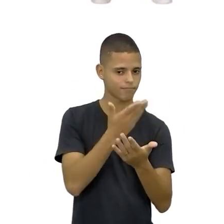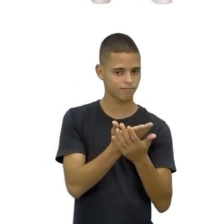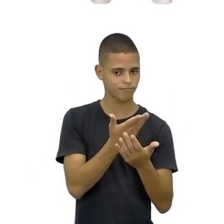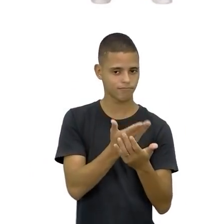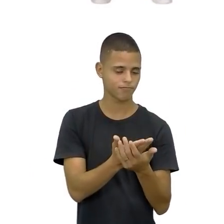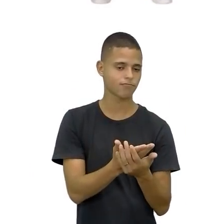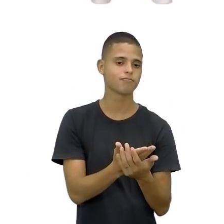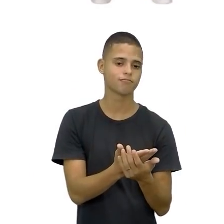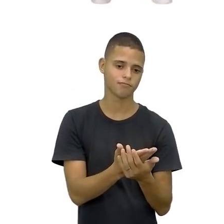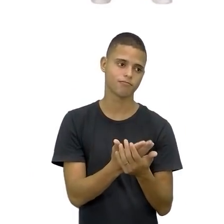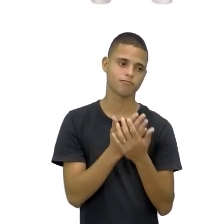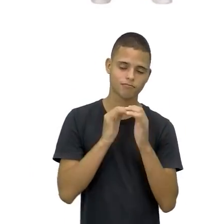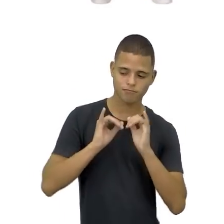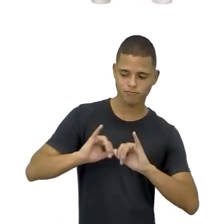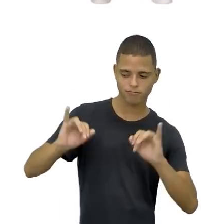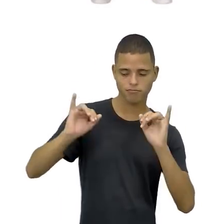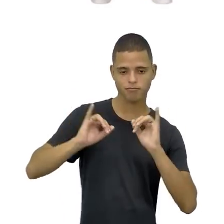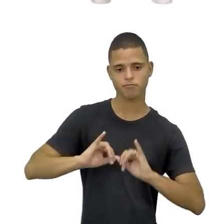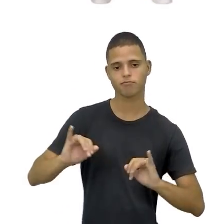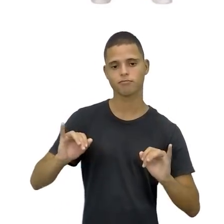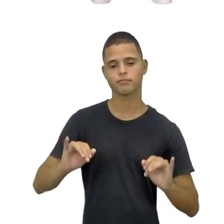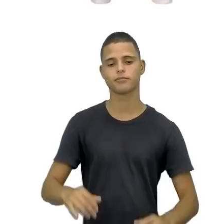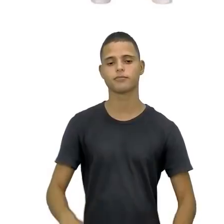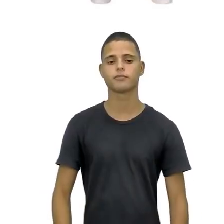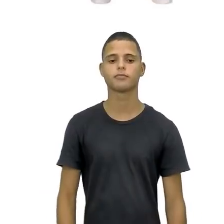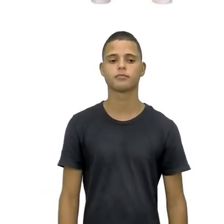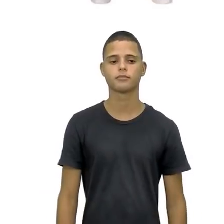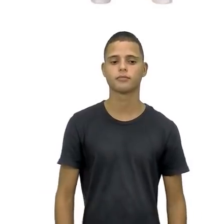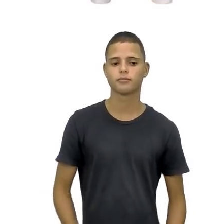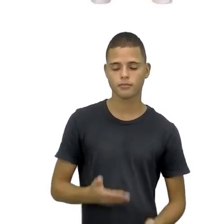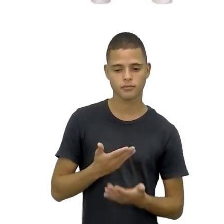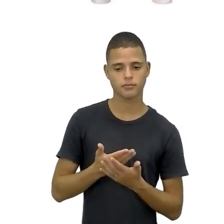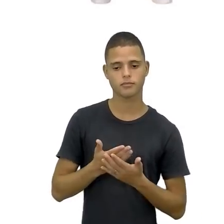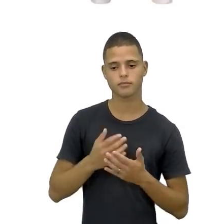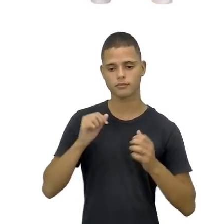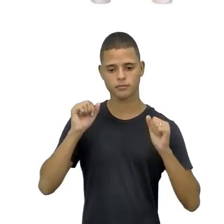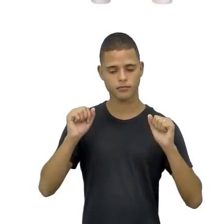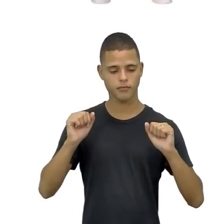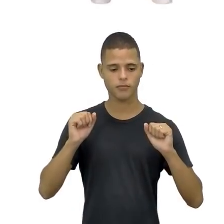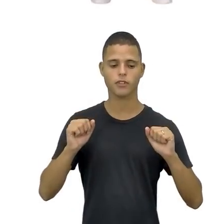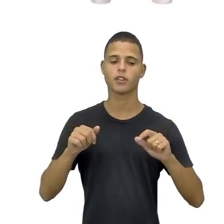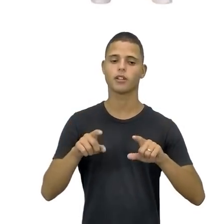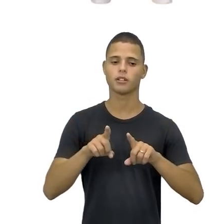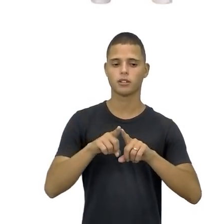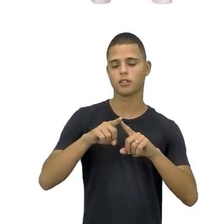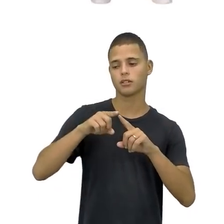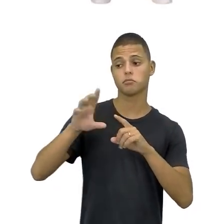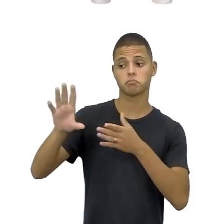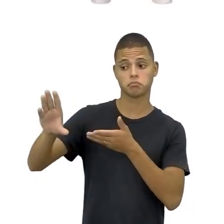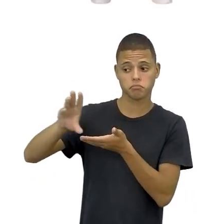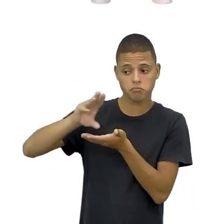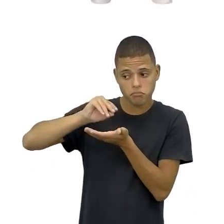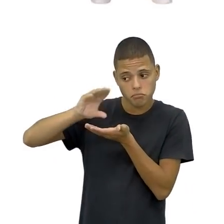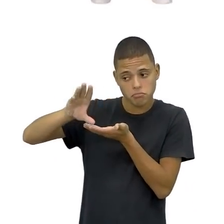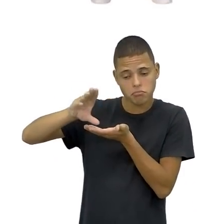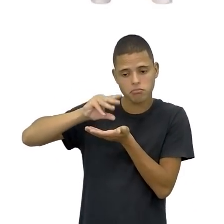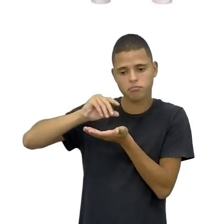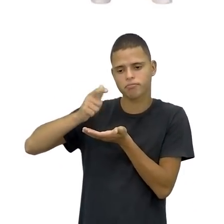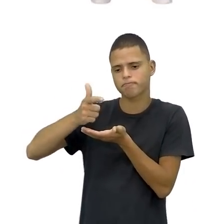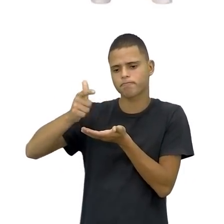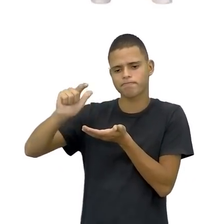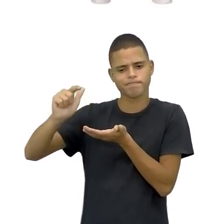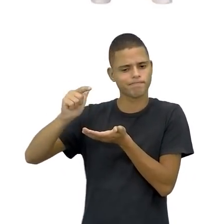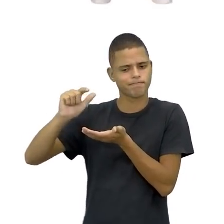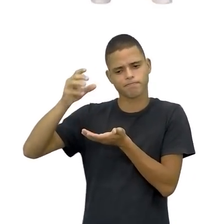estão postadas lá, né? De que maneira esse estudante possa, né, também se apropriar de outros conhecimentos,